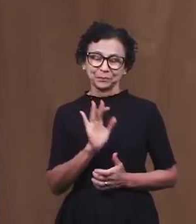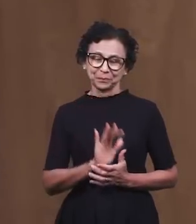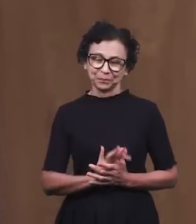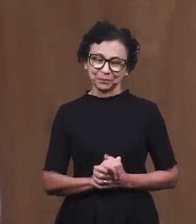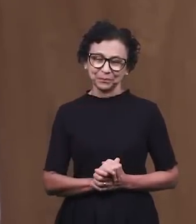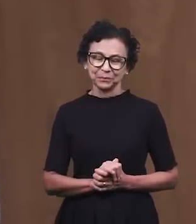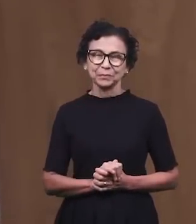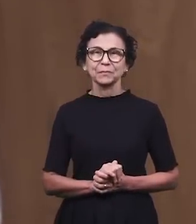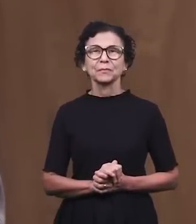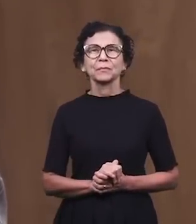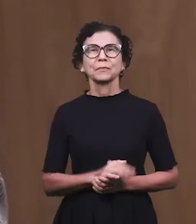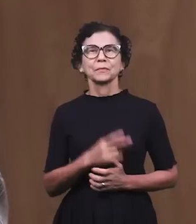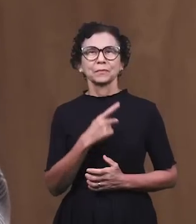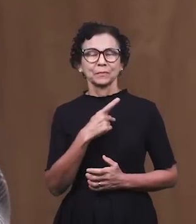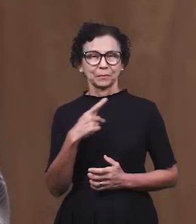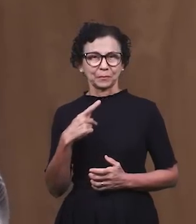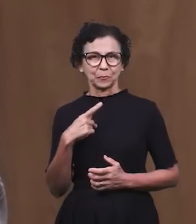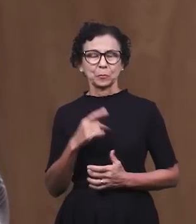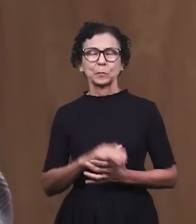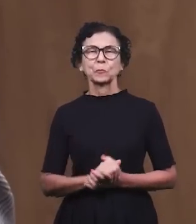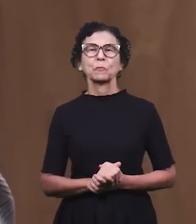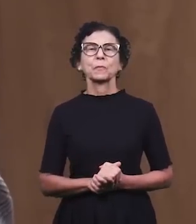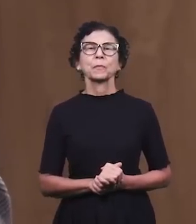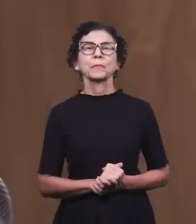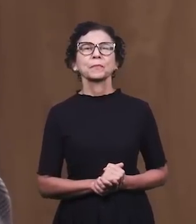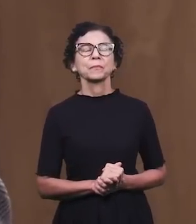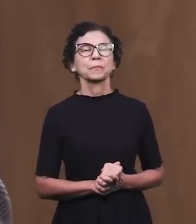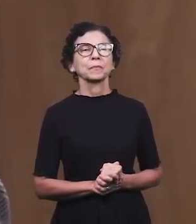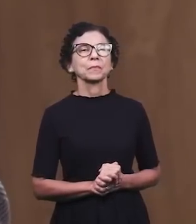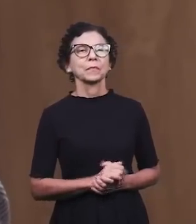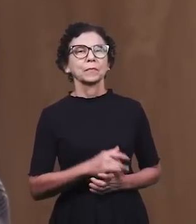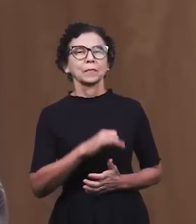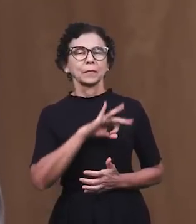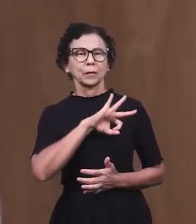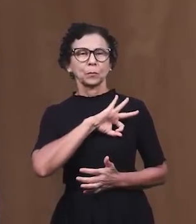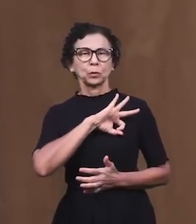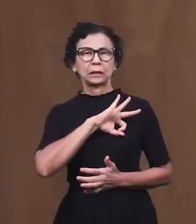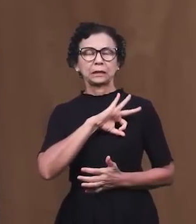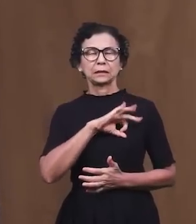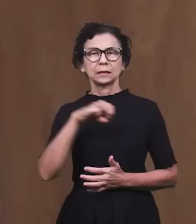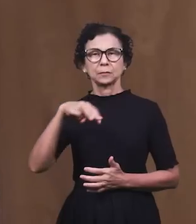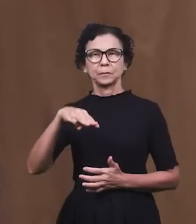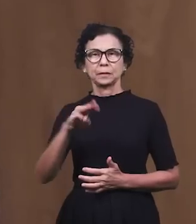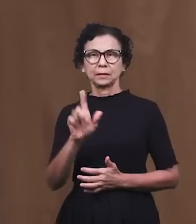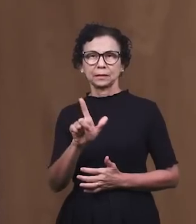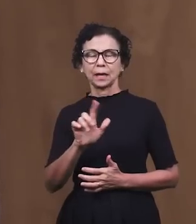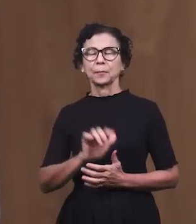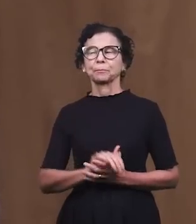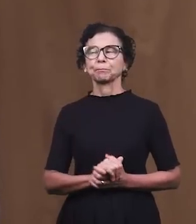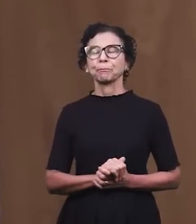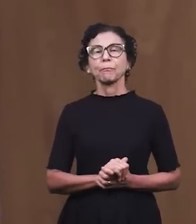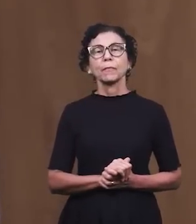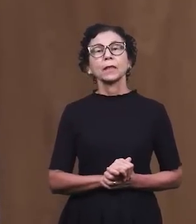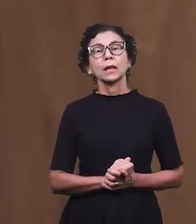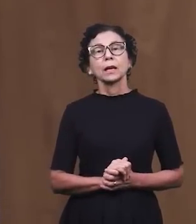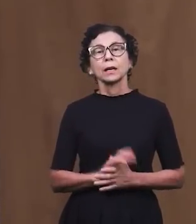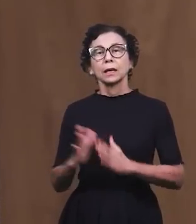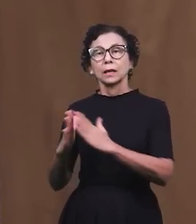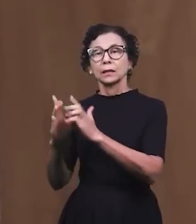Ele disse o seguinte, ele era militar, estava começando a carreira militar, e foi visitar uma igreja